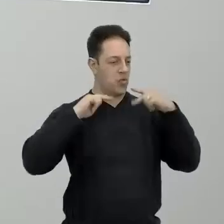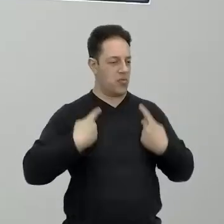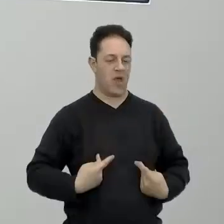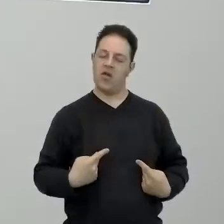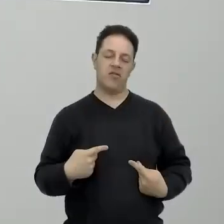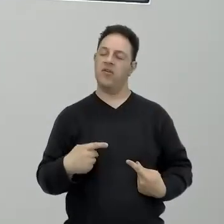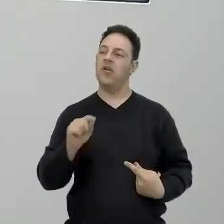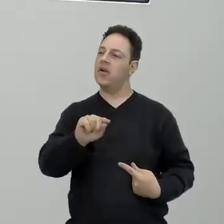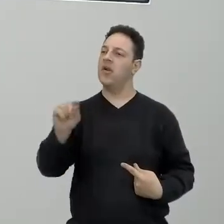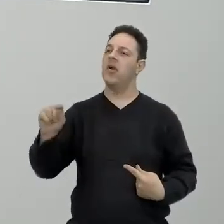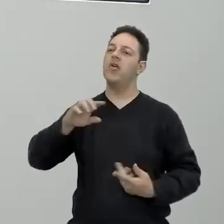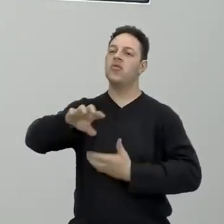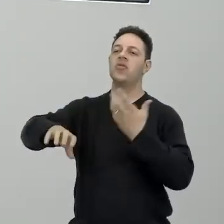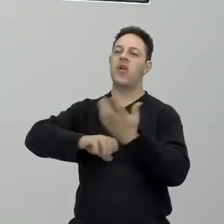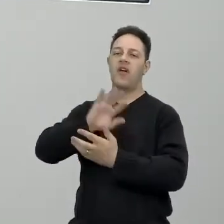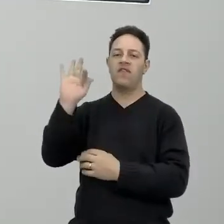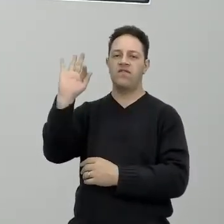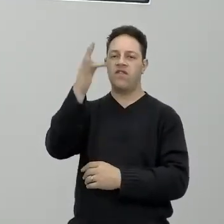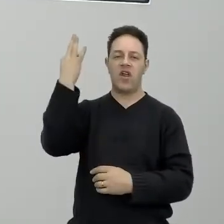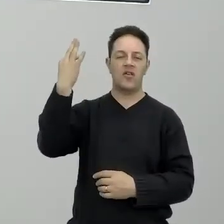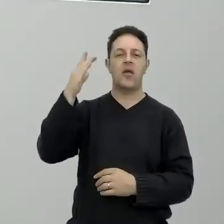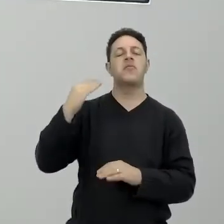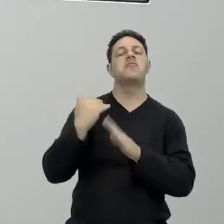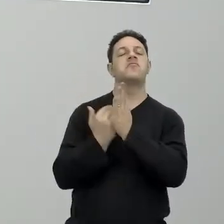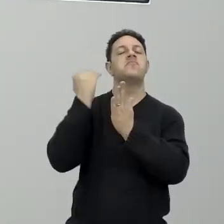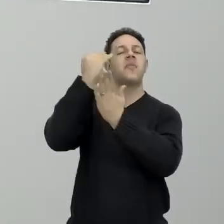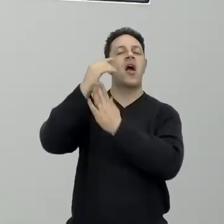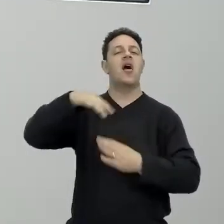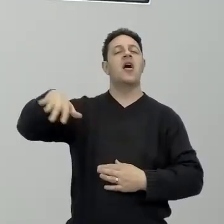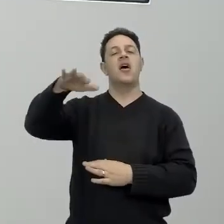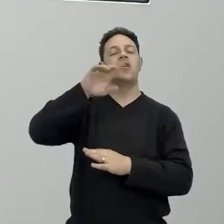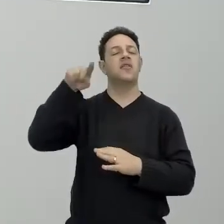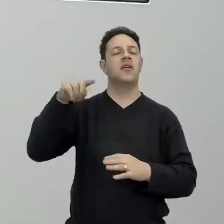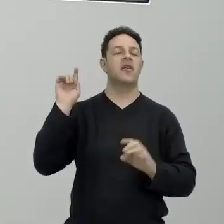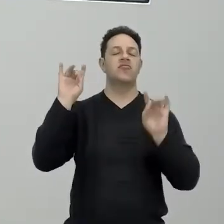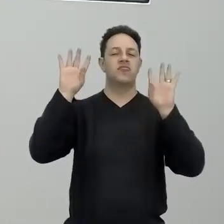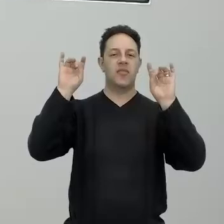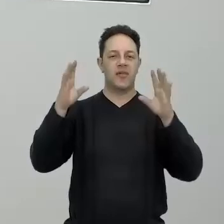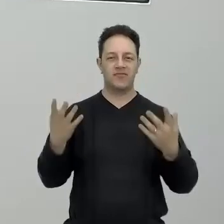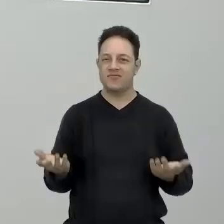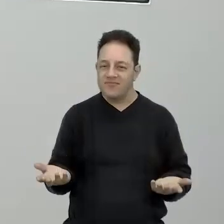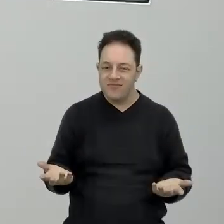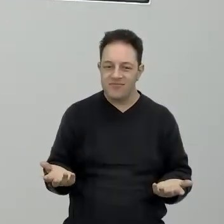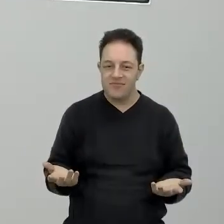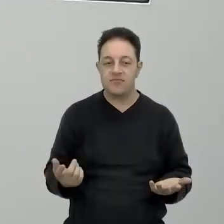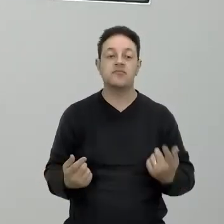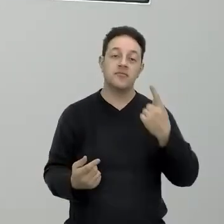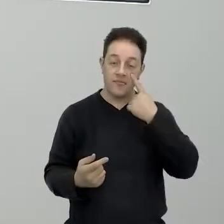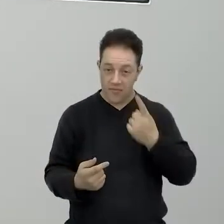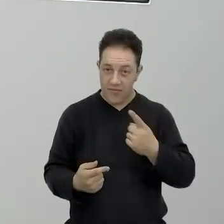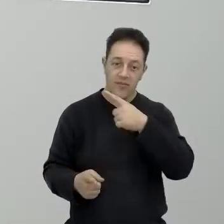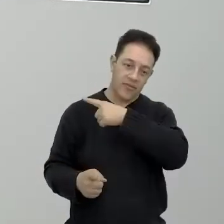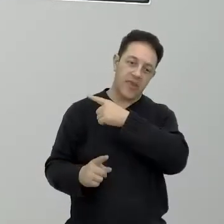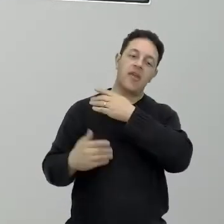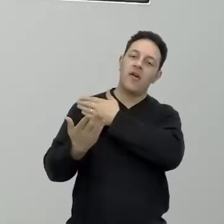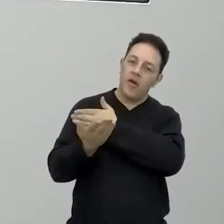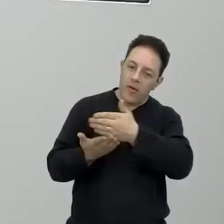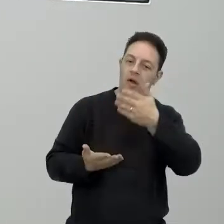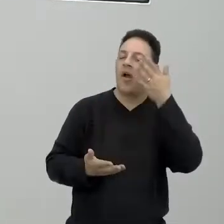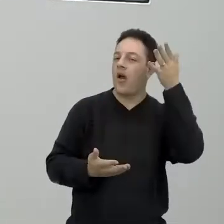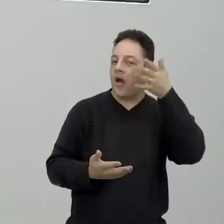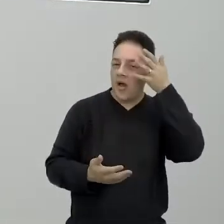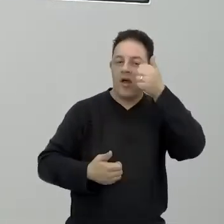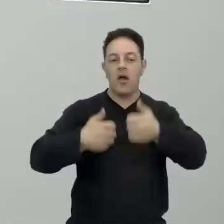os revolucionários franceses, por exemplo. Então, pessoal, vejam só como esse discurso que eu estava me referindo desde o começo da aula, ele